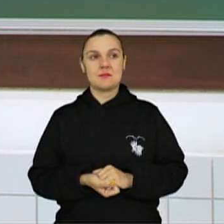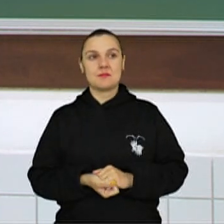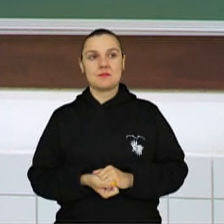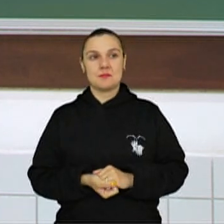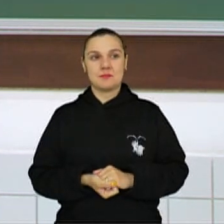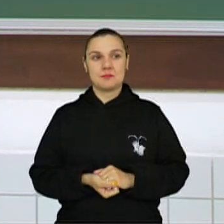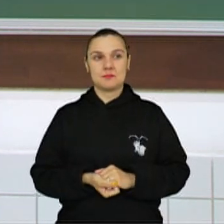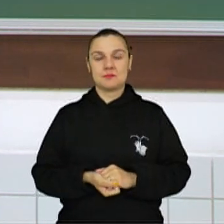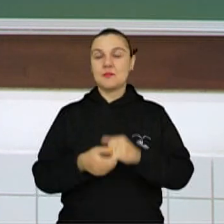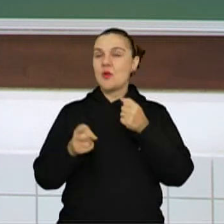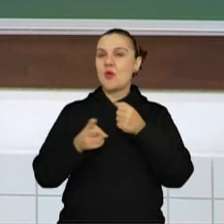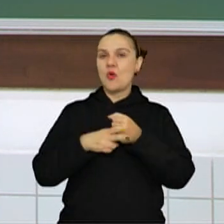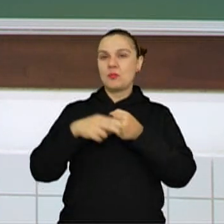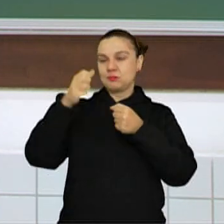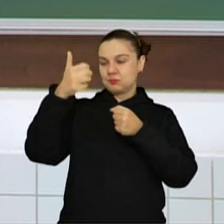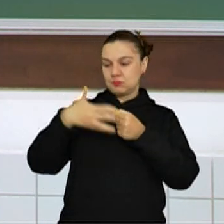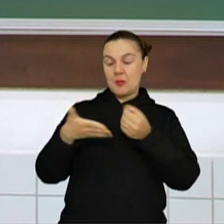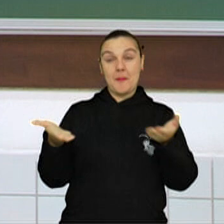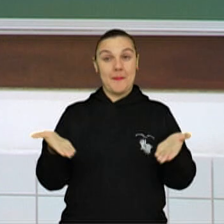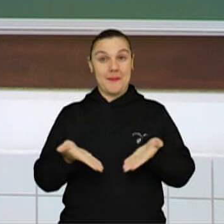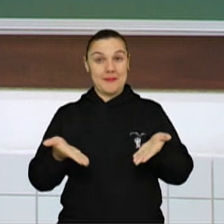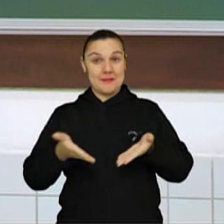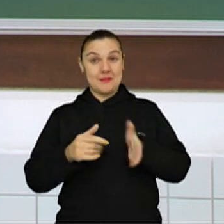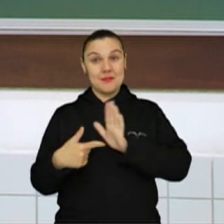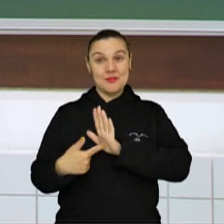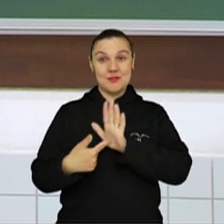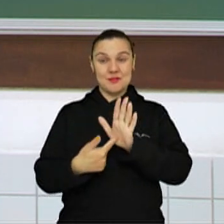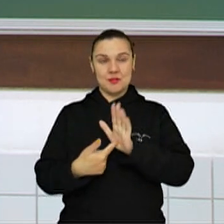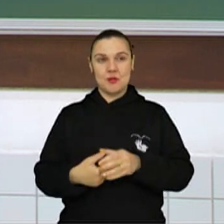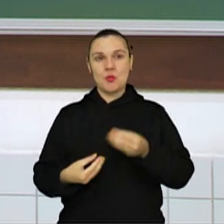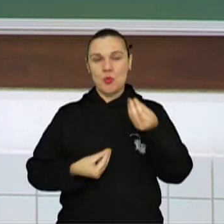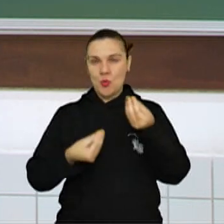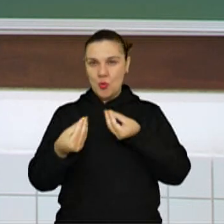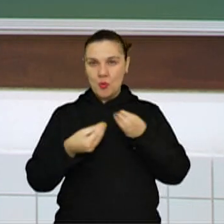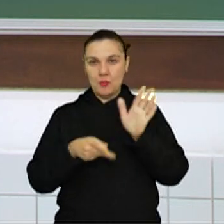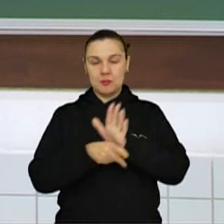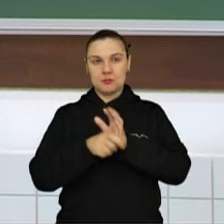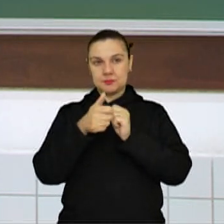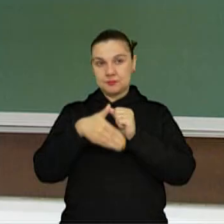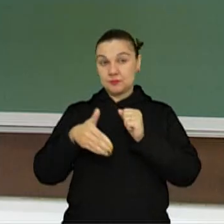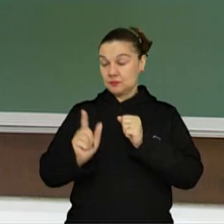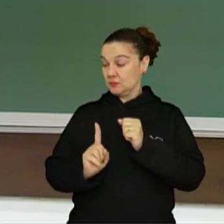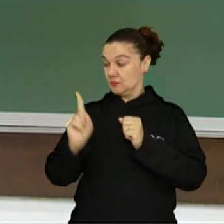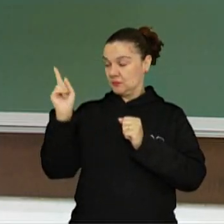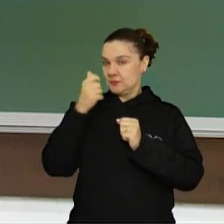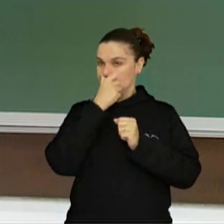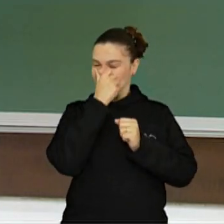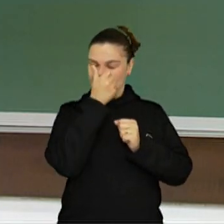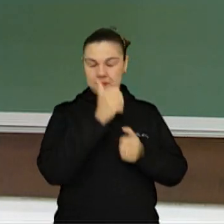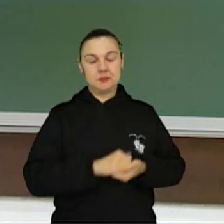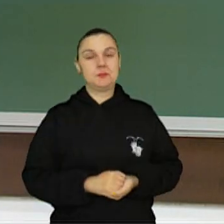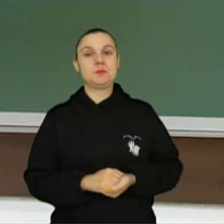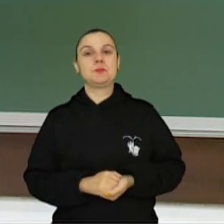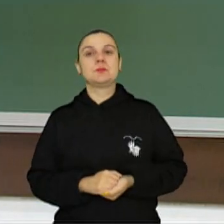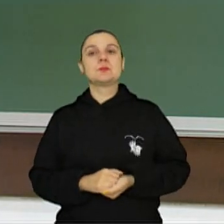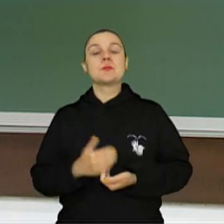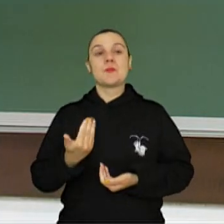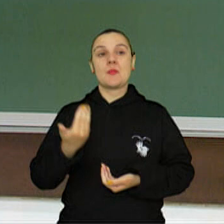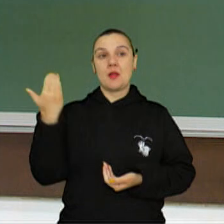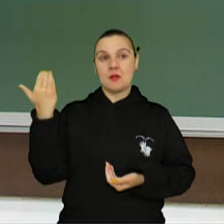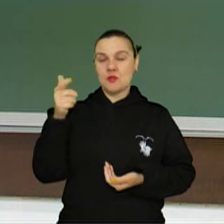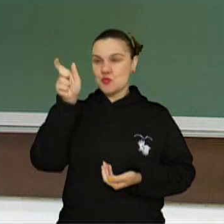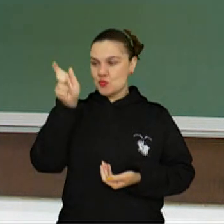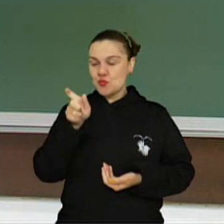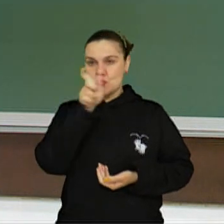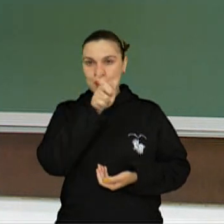sentir-se, ok? Conjugado no presente do indicativo. Então, como é esse verbo conjugado? Vamos lá? Então, acompanhe. Aqui a gente tem, né, os